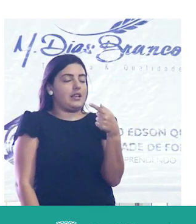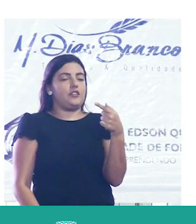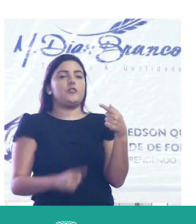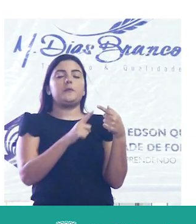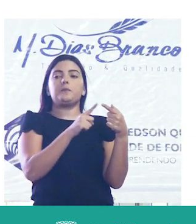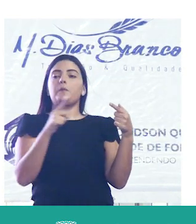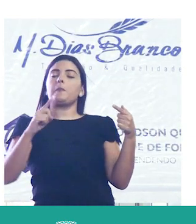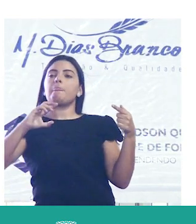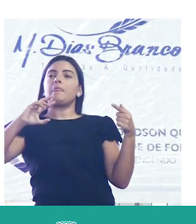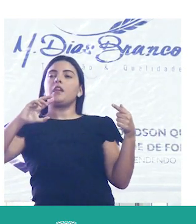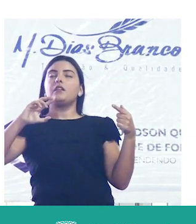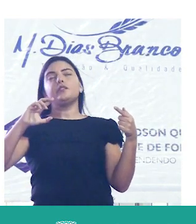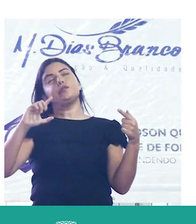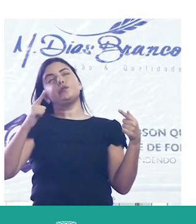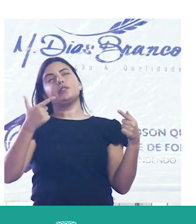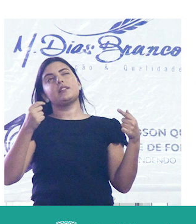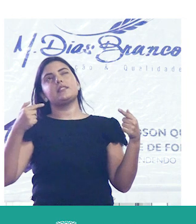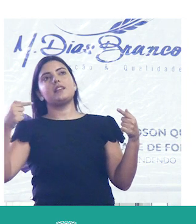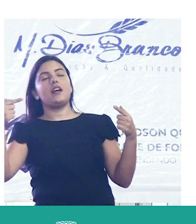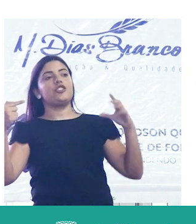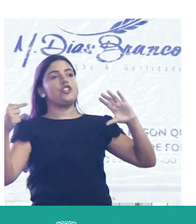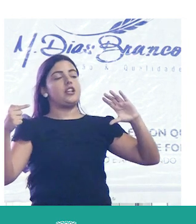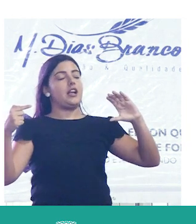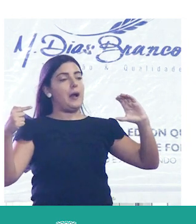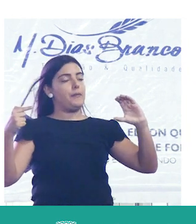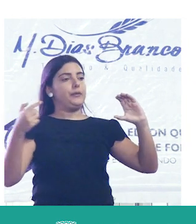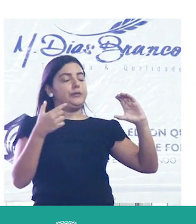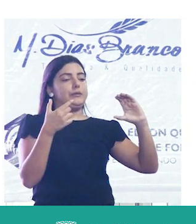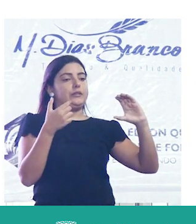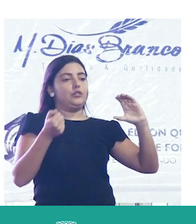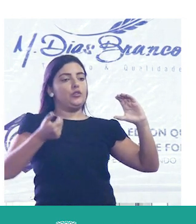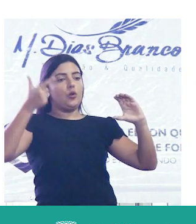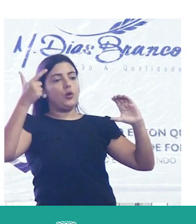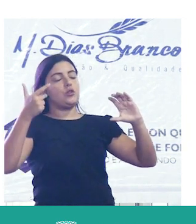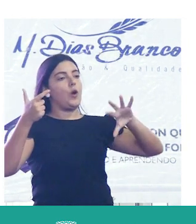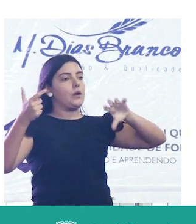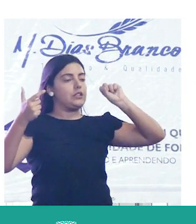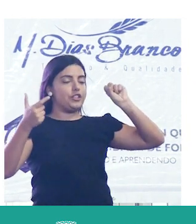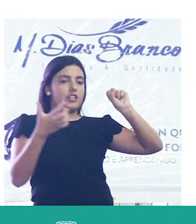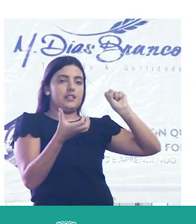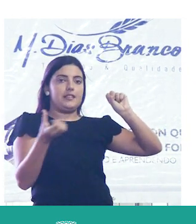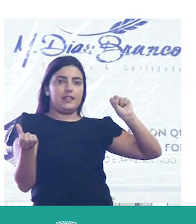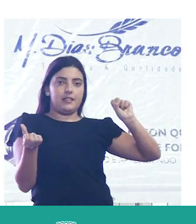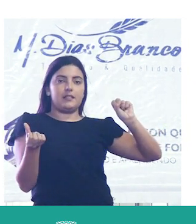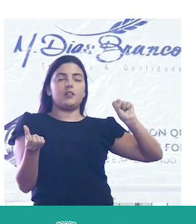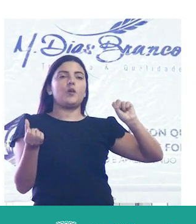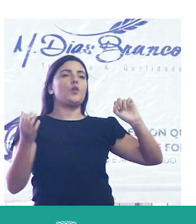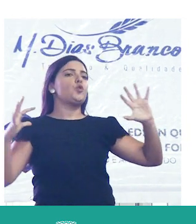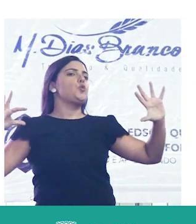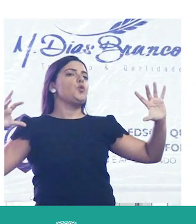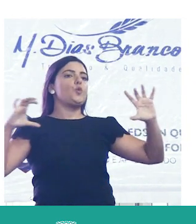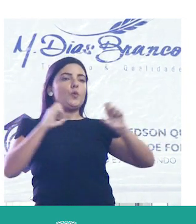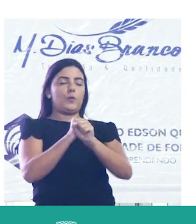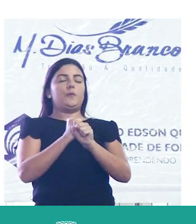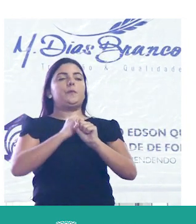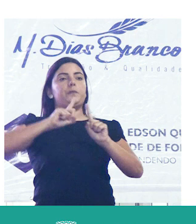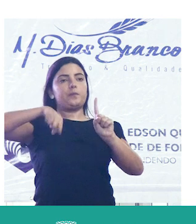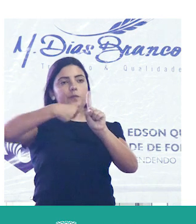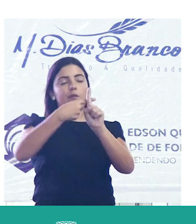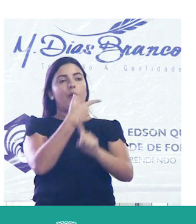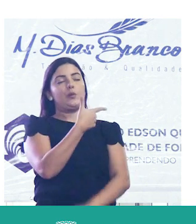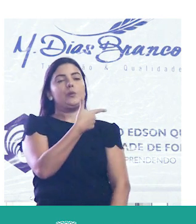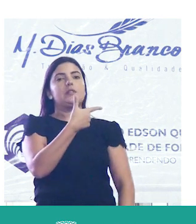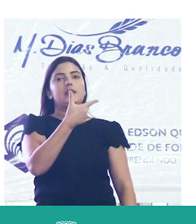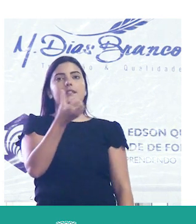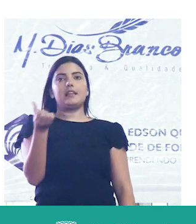Chumbo é 207, carbono é 12, oxigênio 16, multiplica por 3, soma tudo, dá